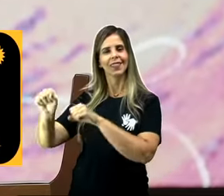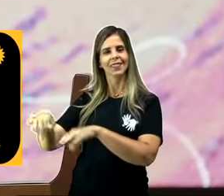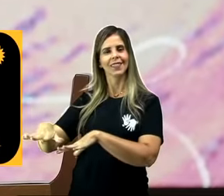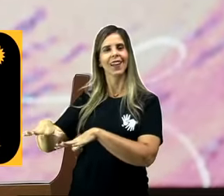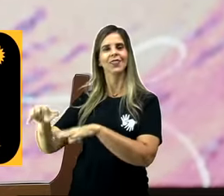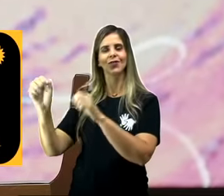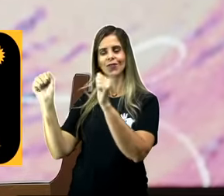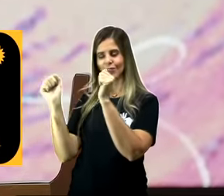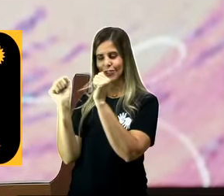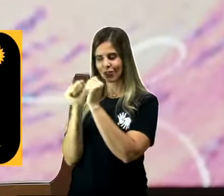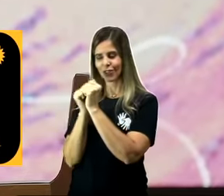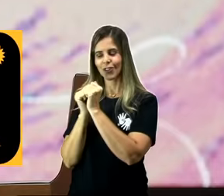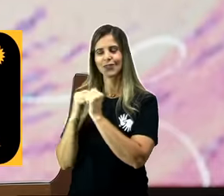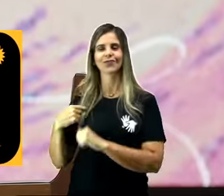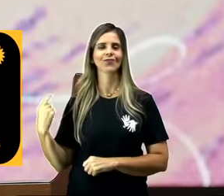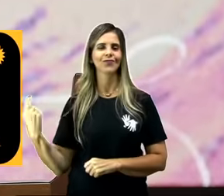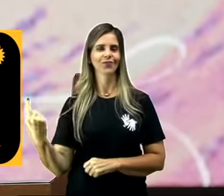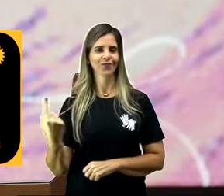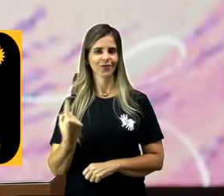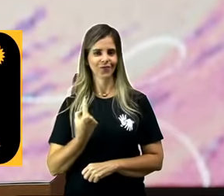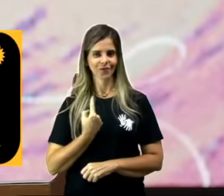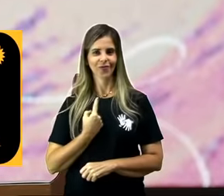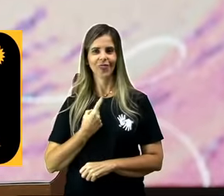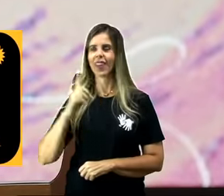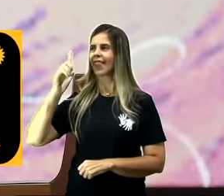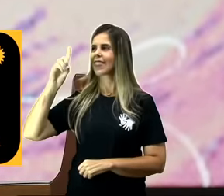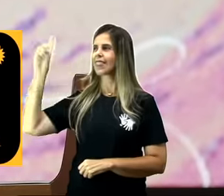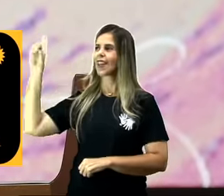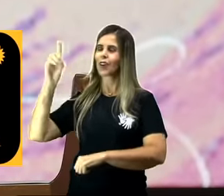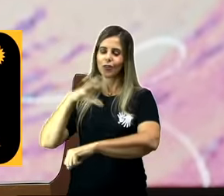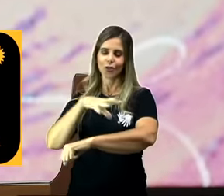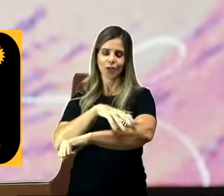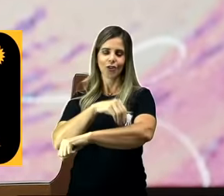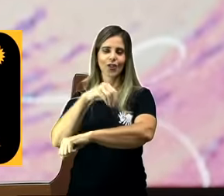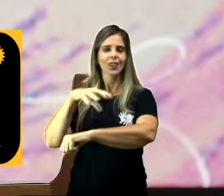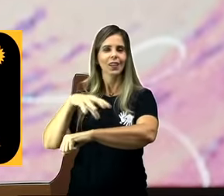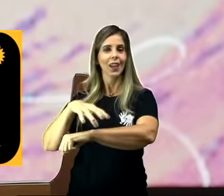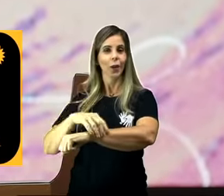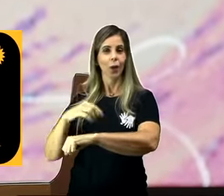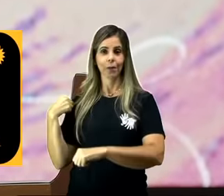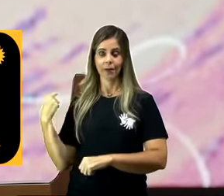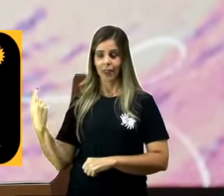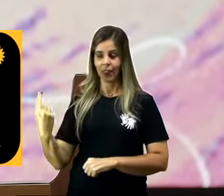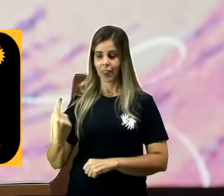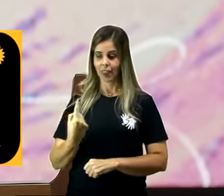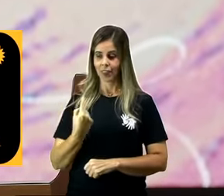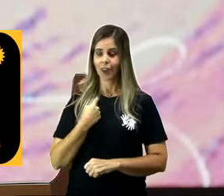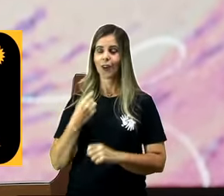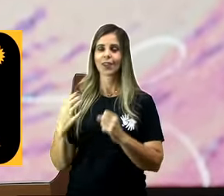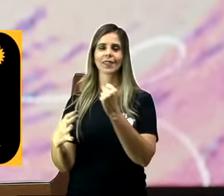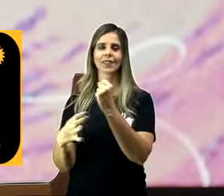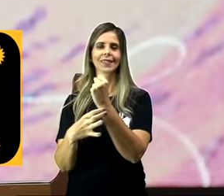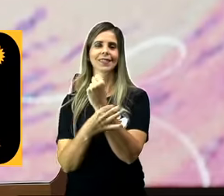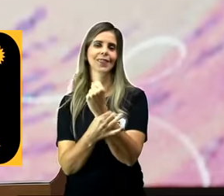está conosco. O Deus de Jacó é a nossa torre segura.